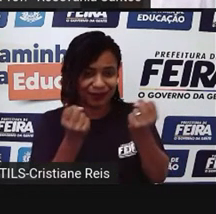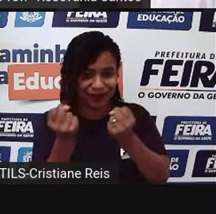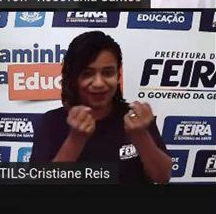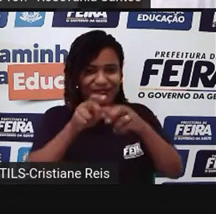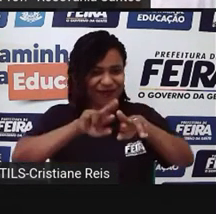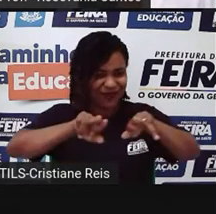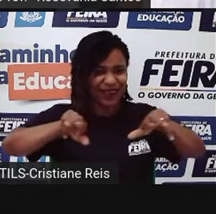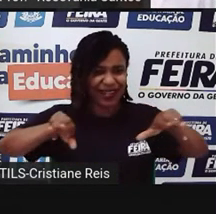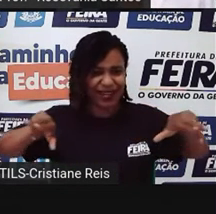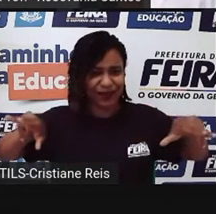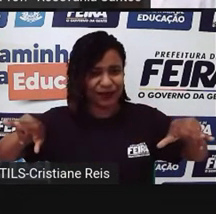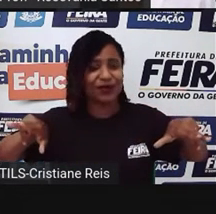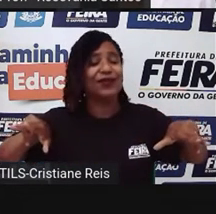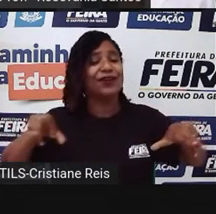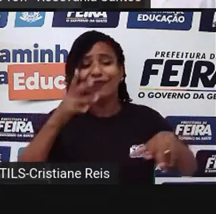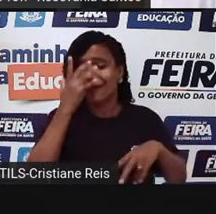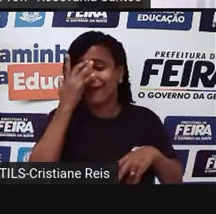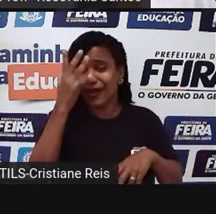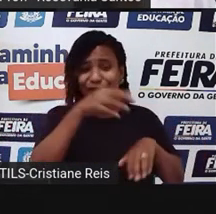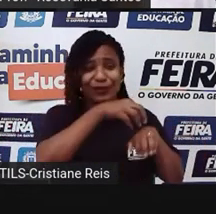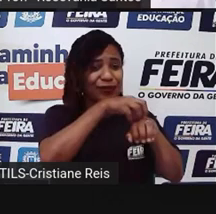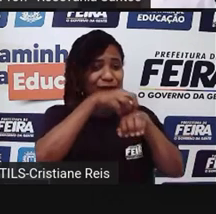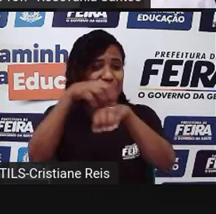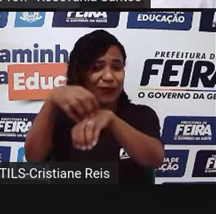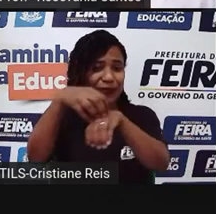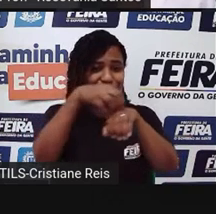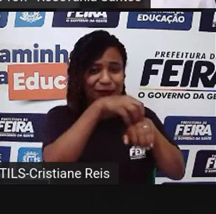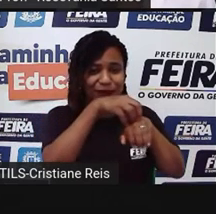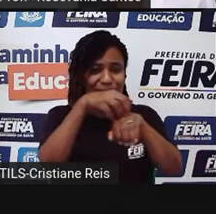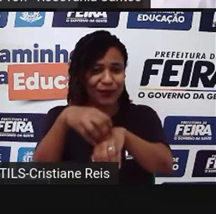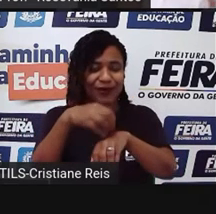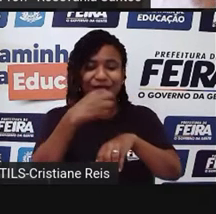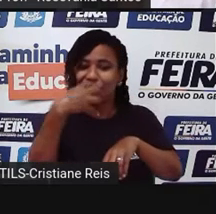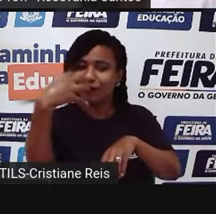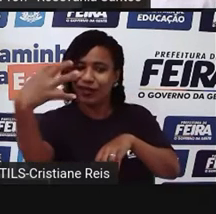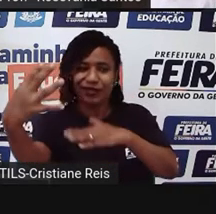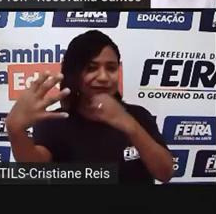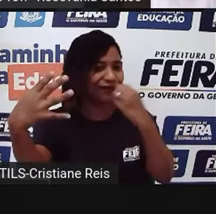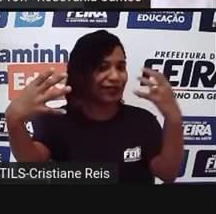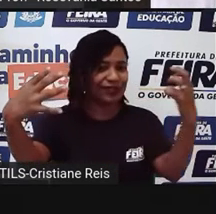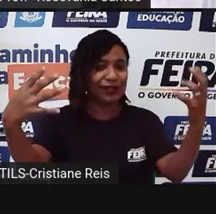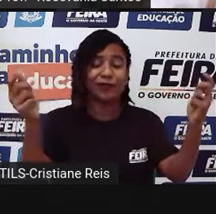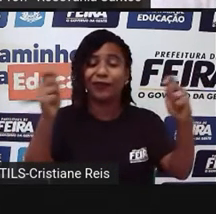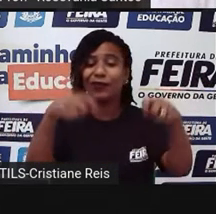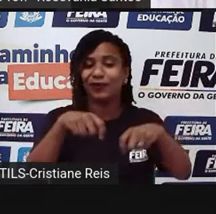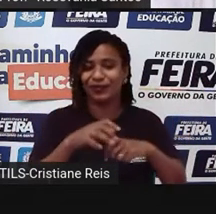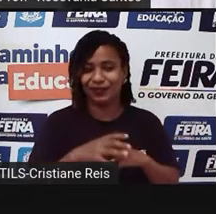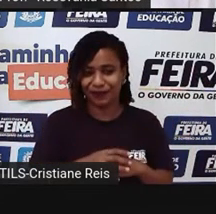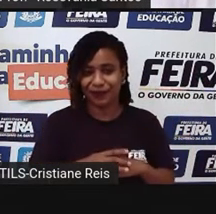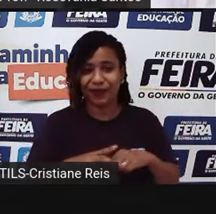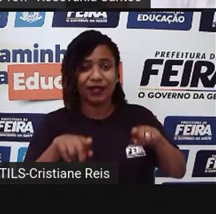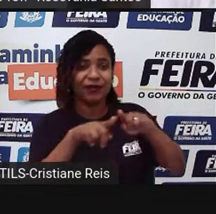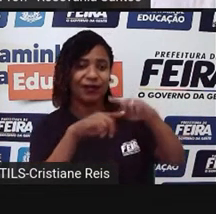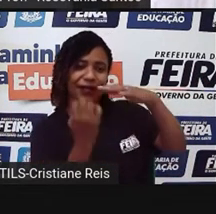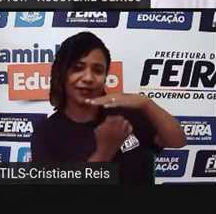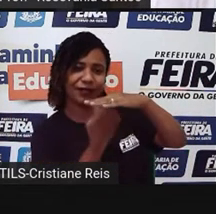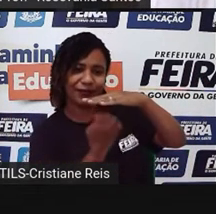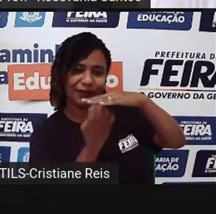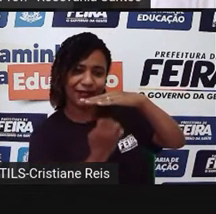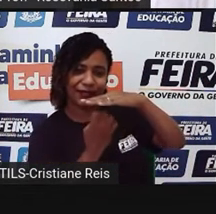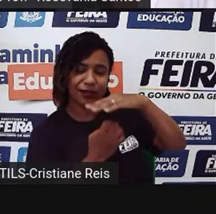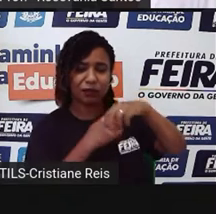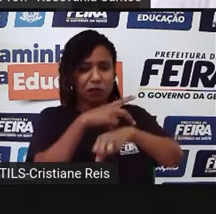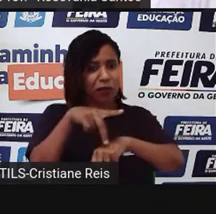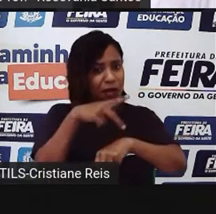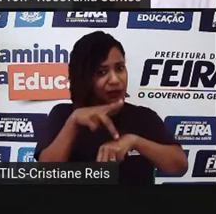essa integração, ela ocorre em todos os setores. As empresas que estão em um país, às vezes são as mesmas empresas do outro